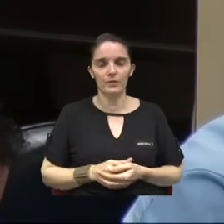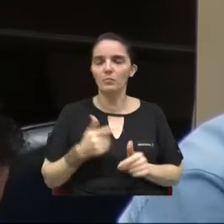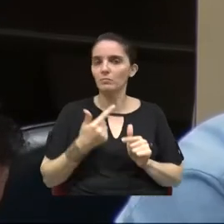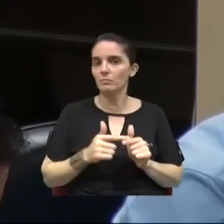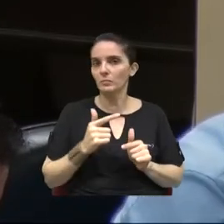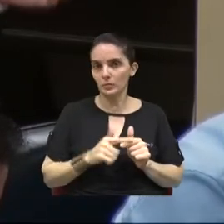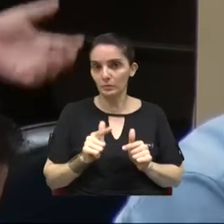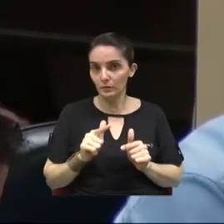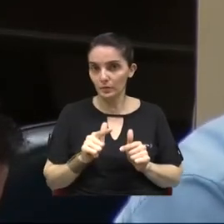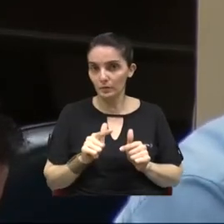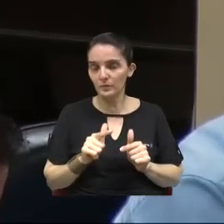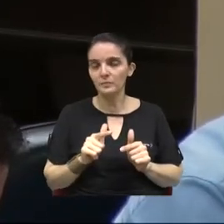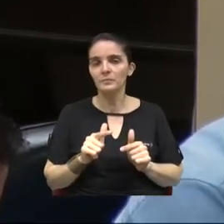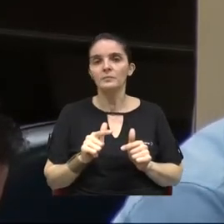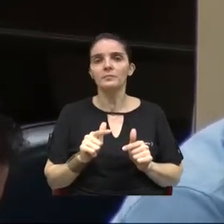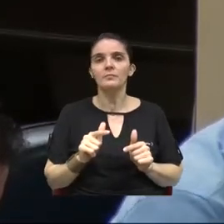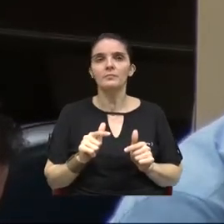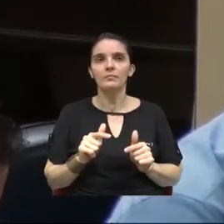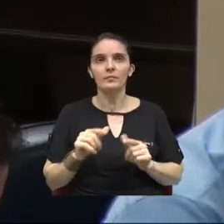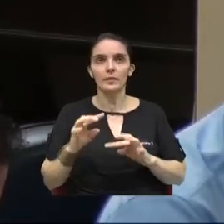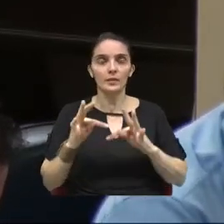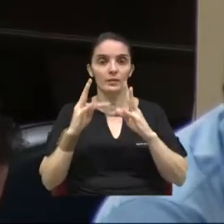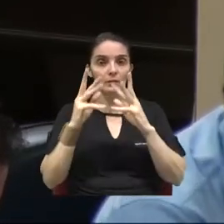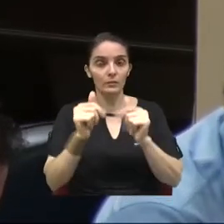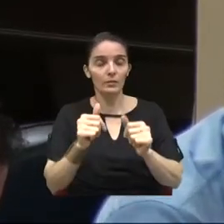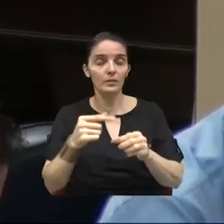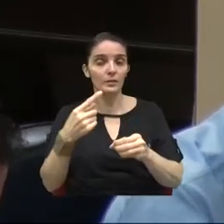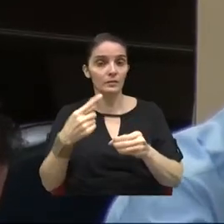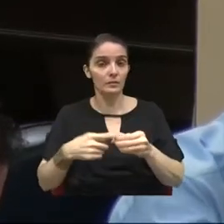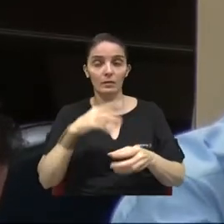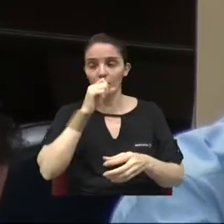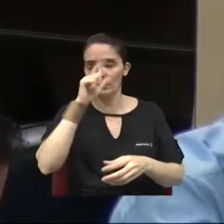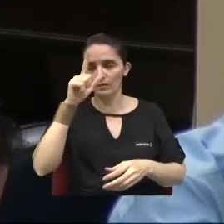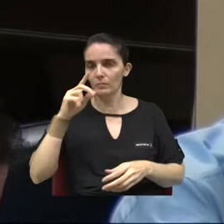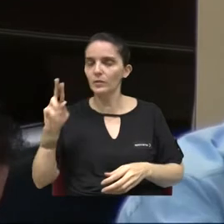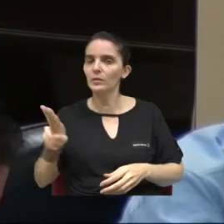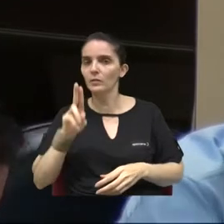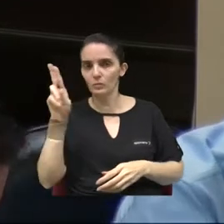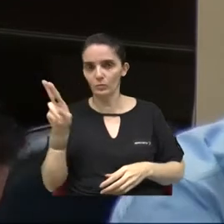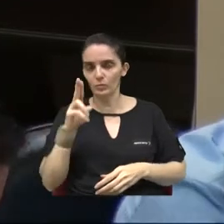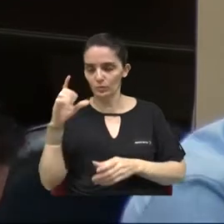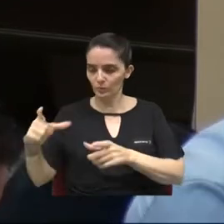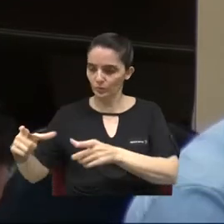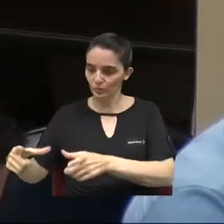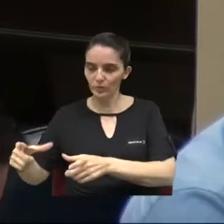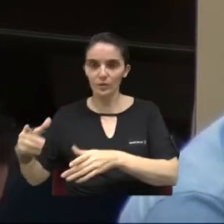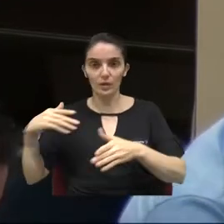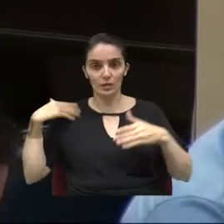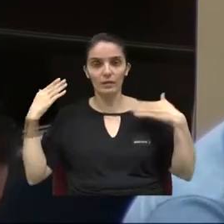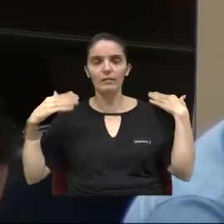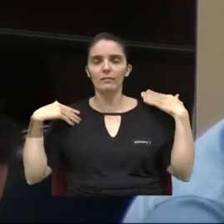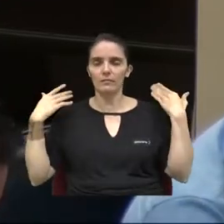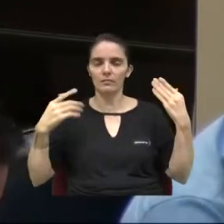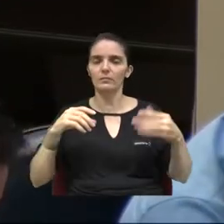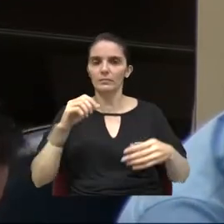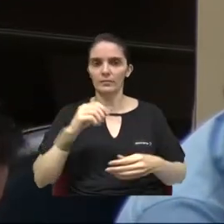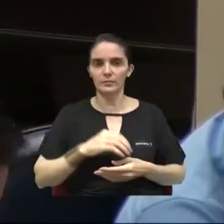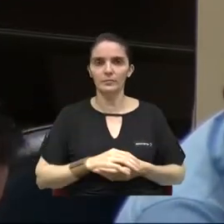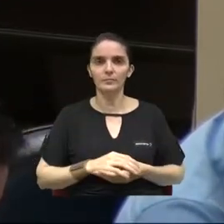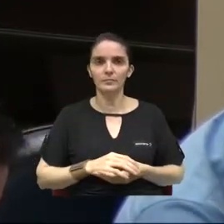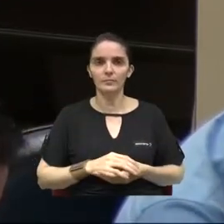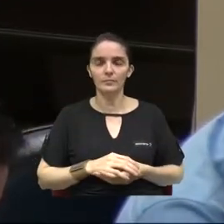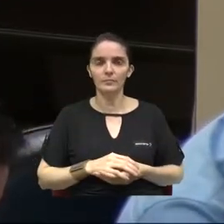mas vai ser utilizado por toda a cidade de Limeira como uma área de lazer muito importante e que tem